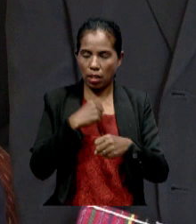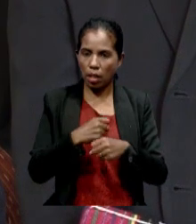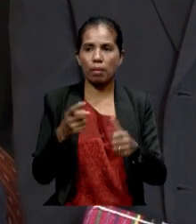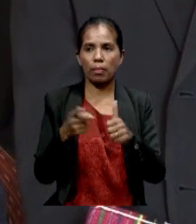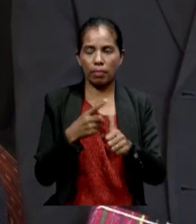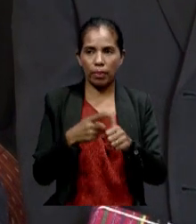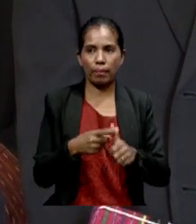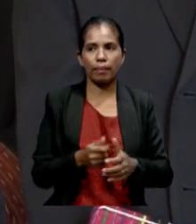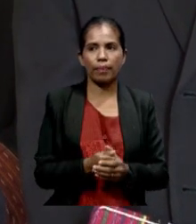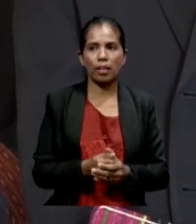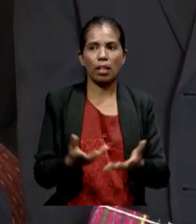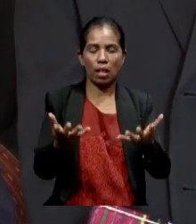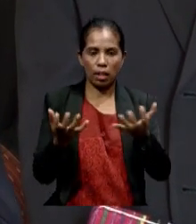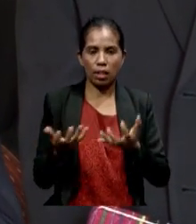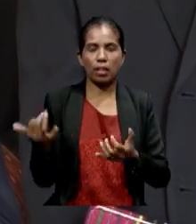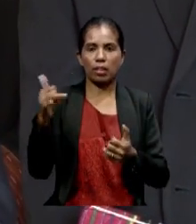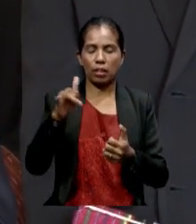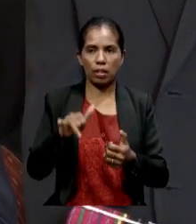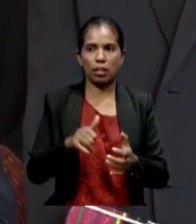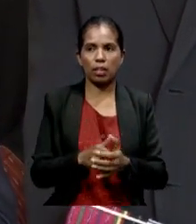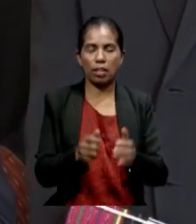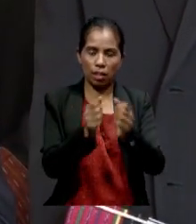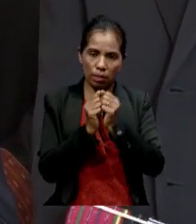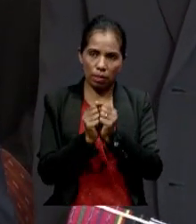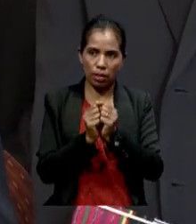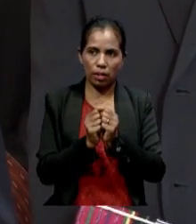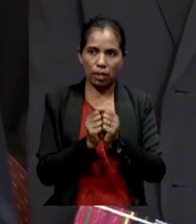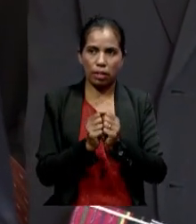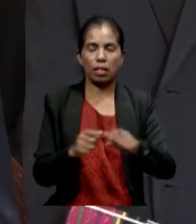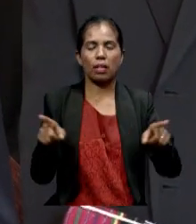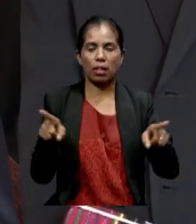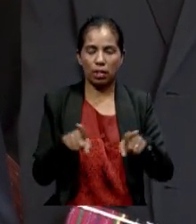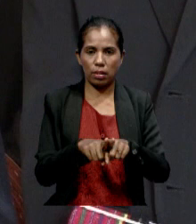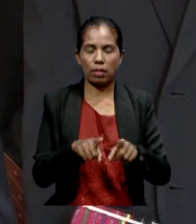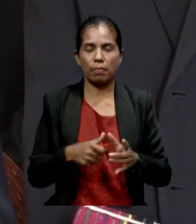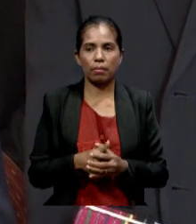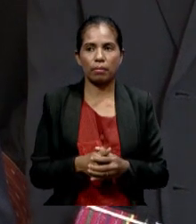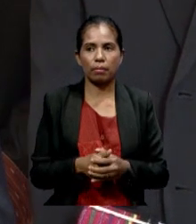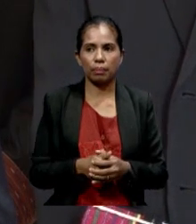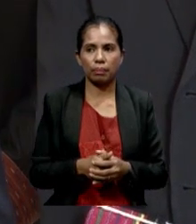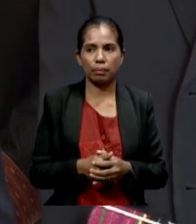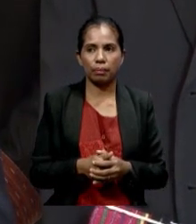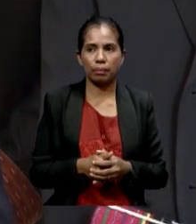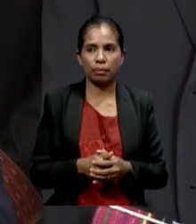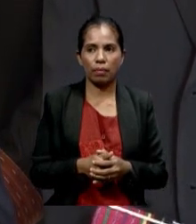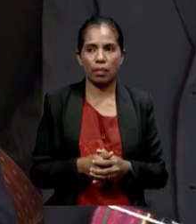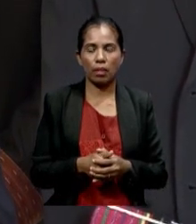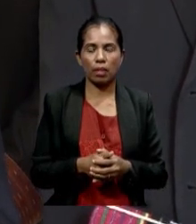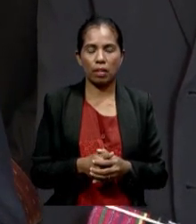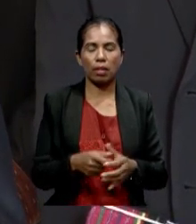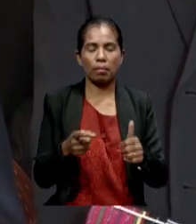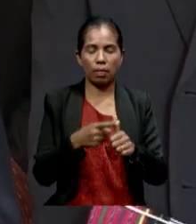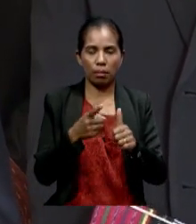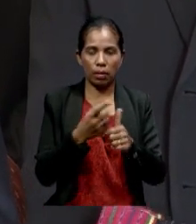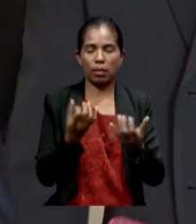dá, né? A cara que será ninha, Hamutuk. E né, sai, né? É em primeiro de tudo, né? Mas